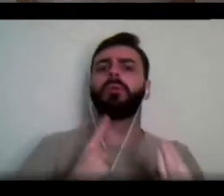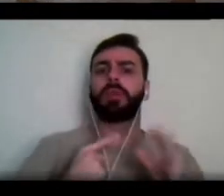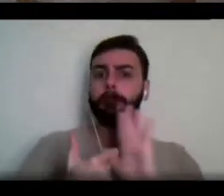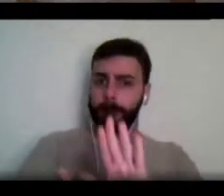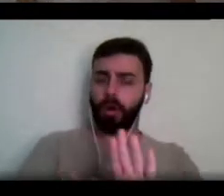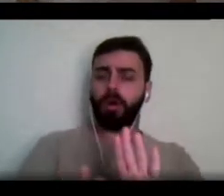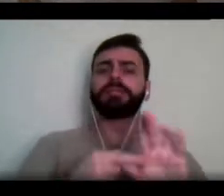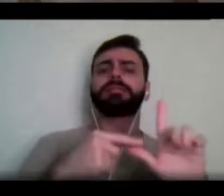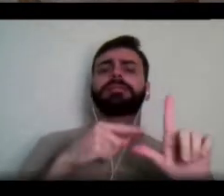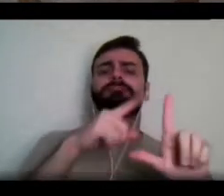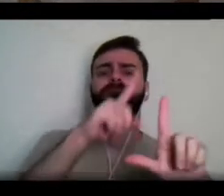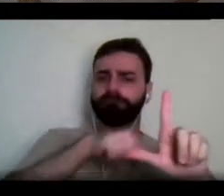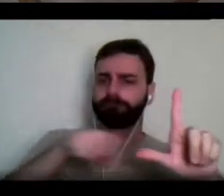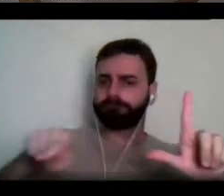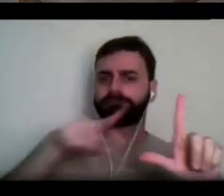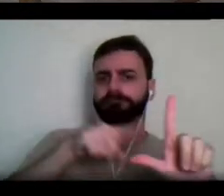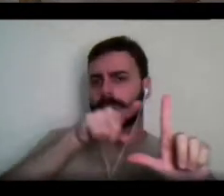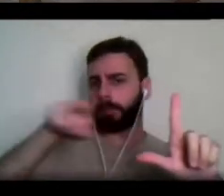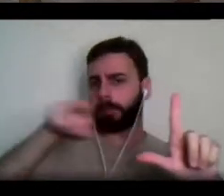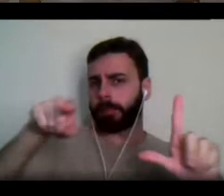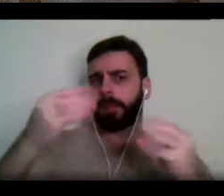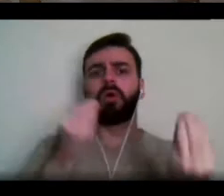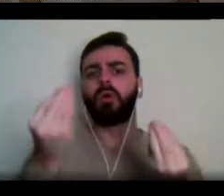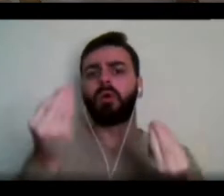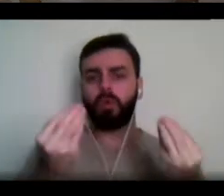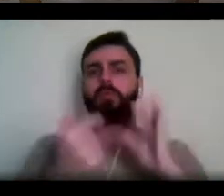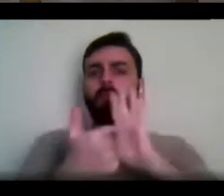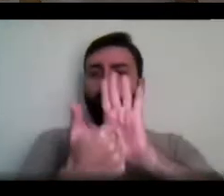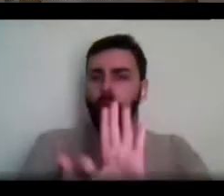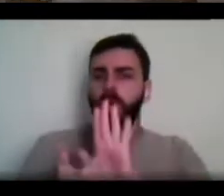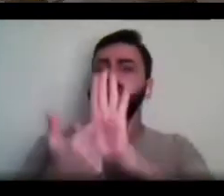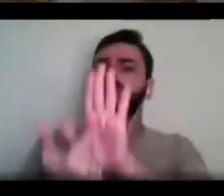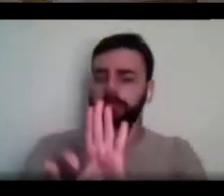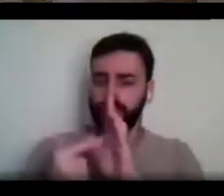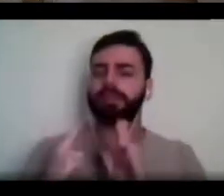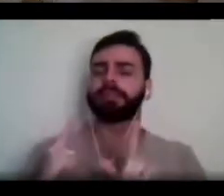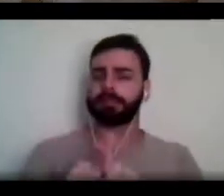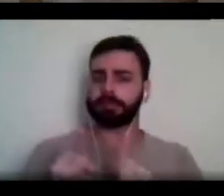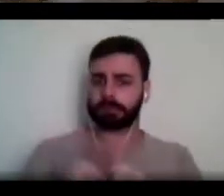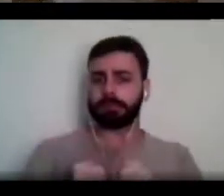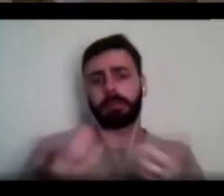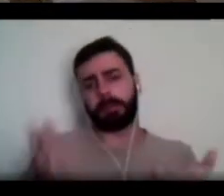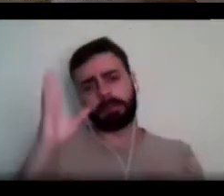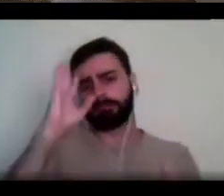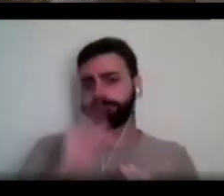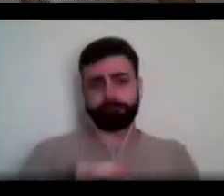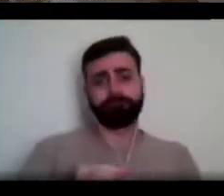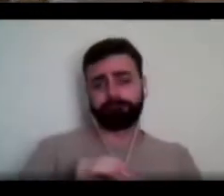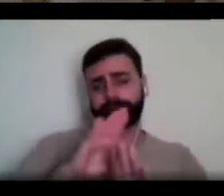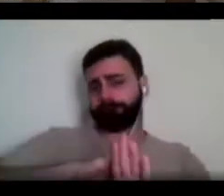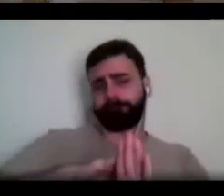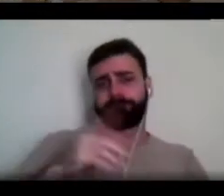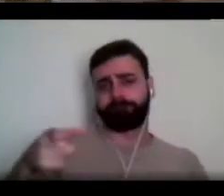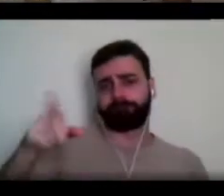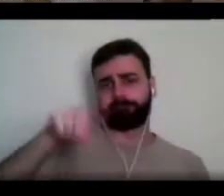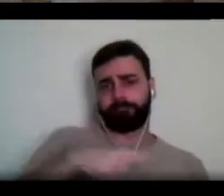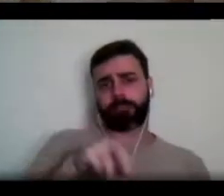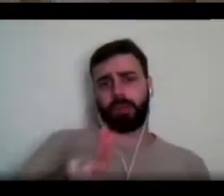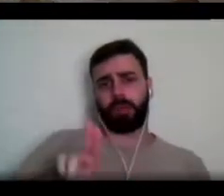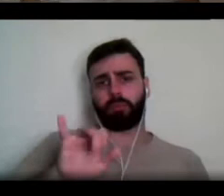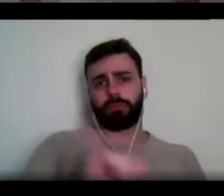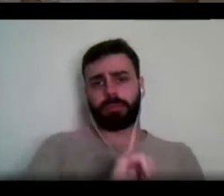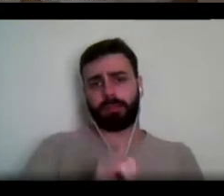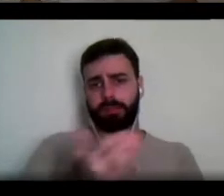gráfica dessas equações. Como que você chega nessas equações graficamente. Que, no fundo, é integrar, dá na